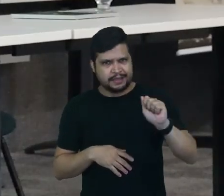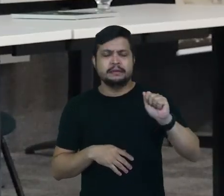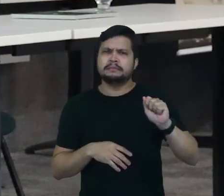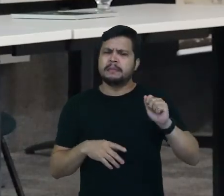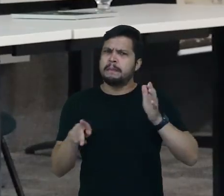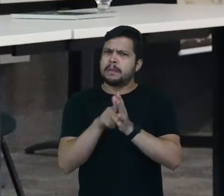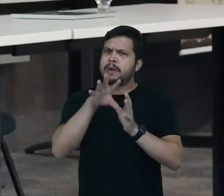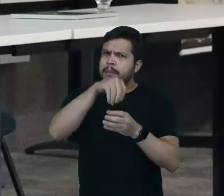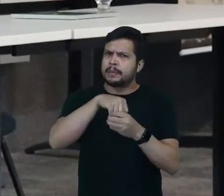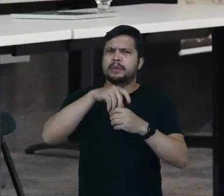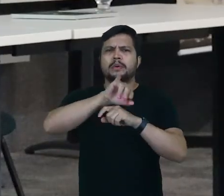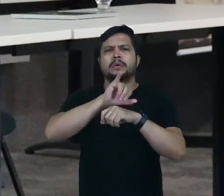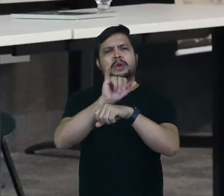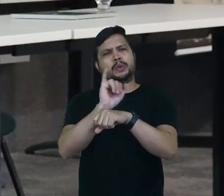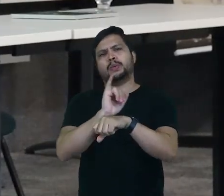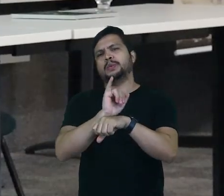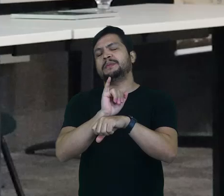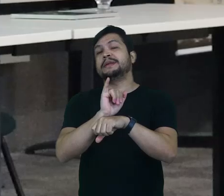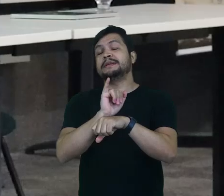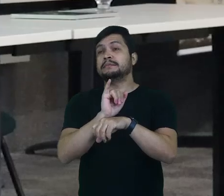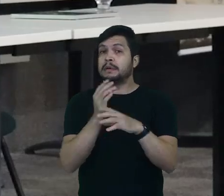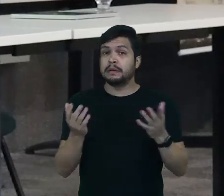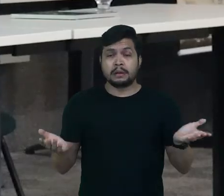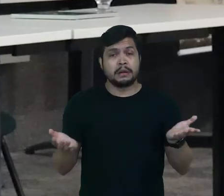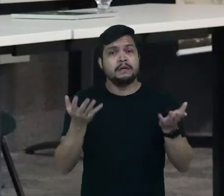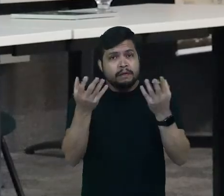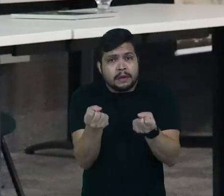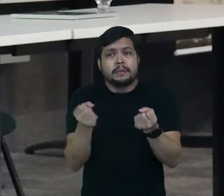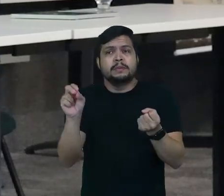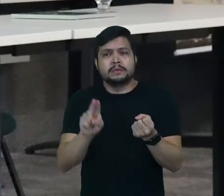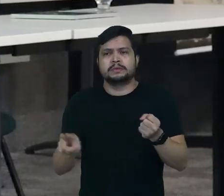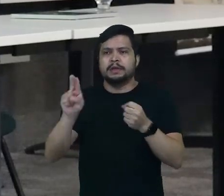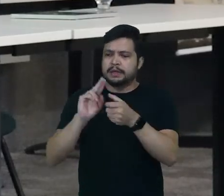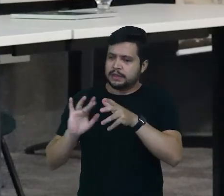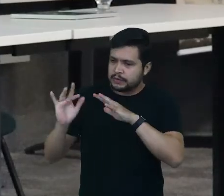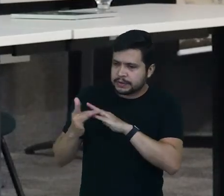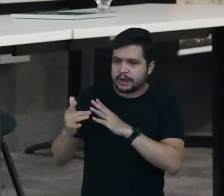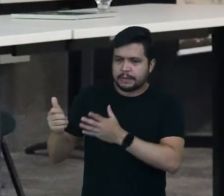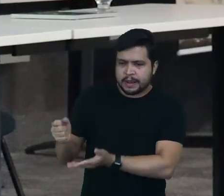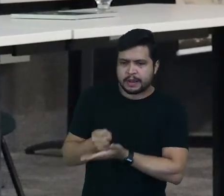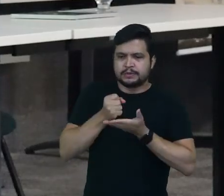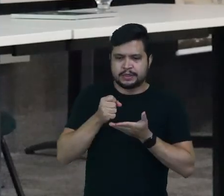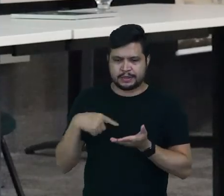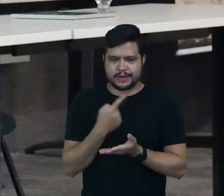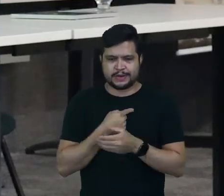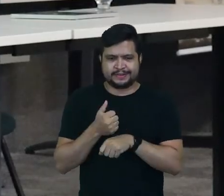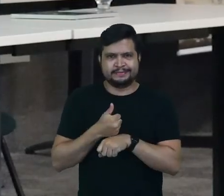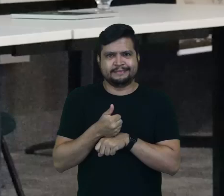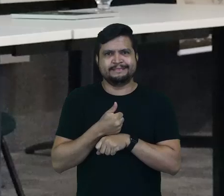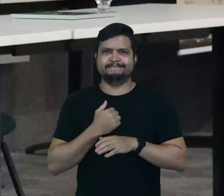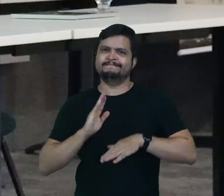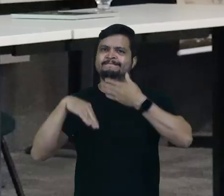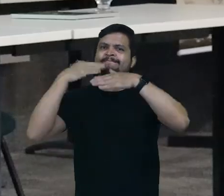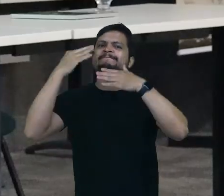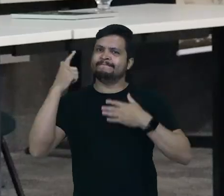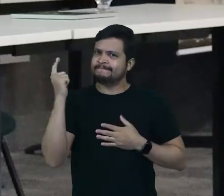do Zootecnista, que traz informações úteis. Vamos usar a rede social ao nosso favor, né? A gente